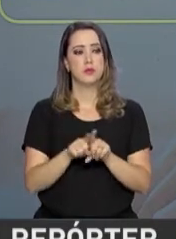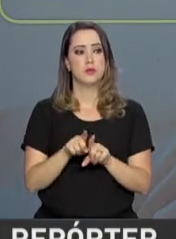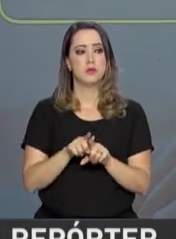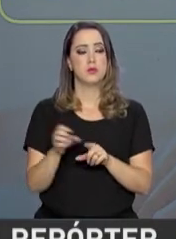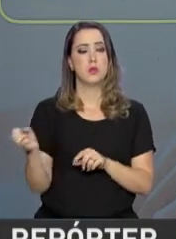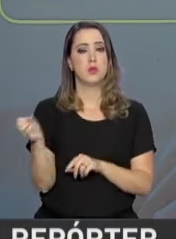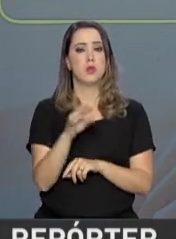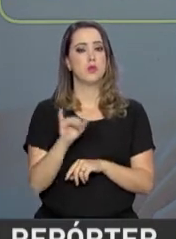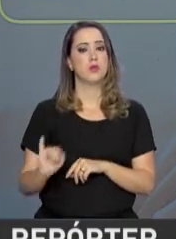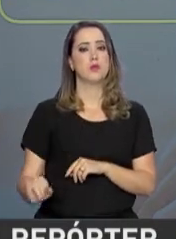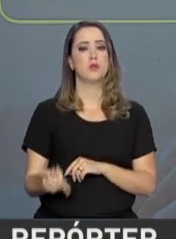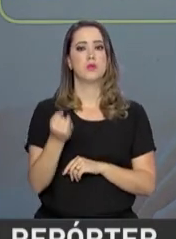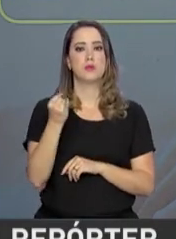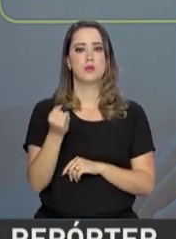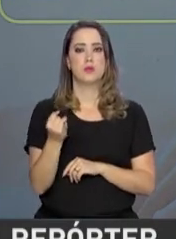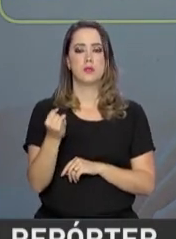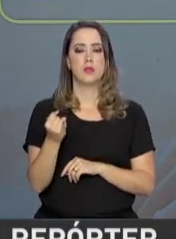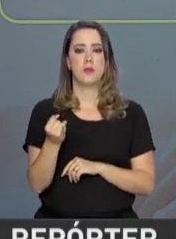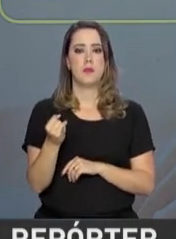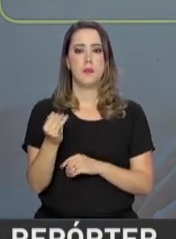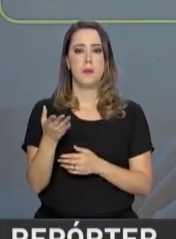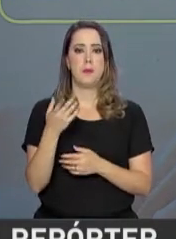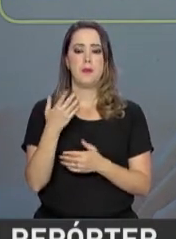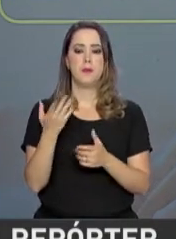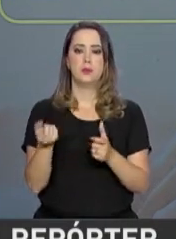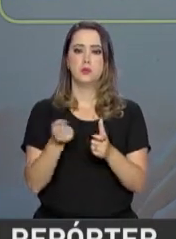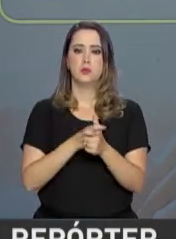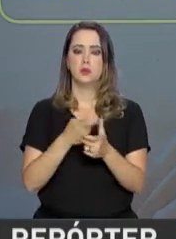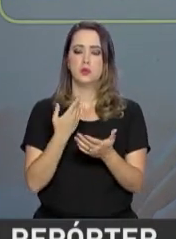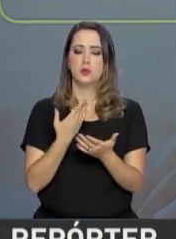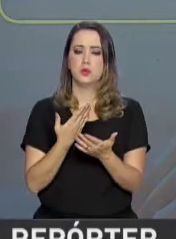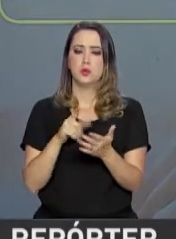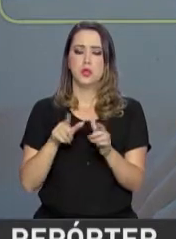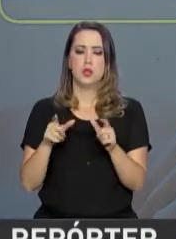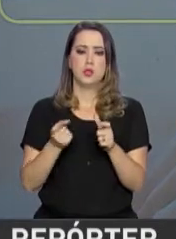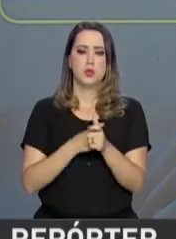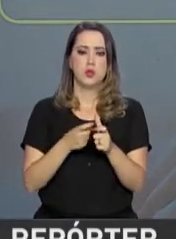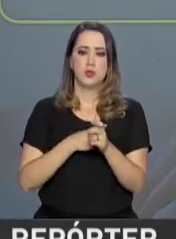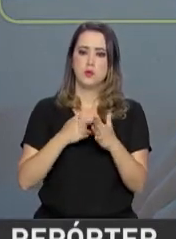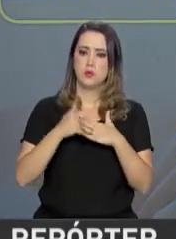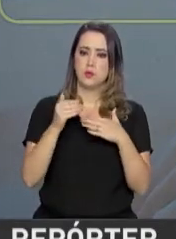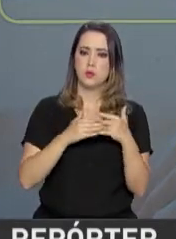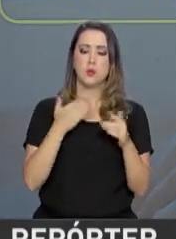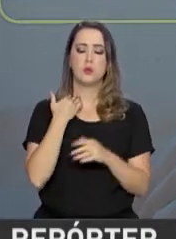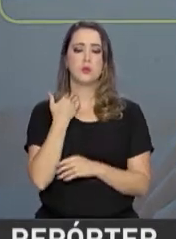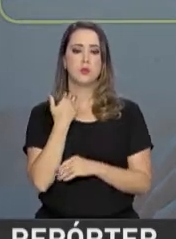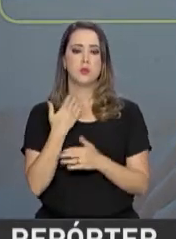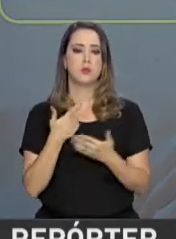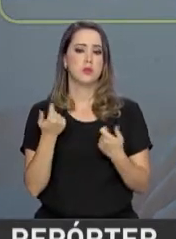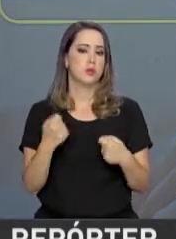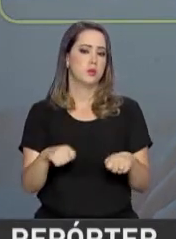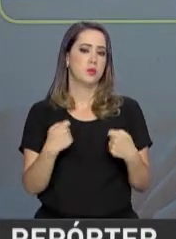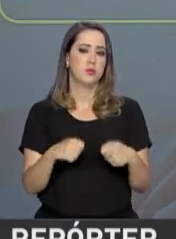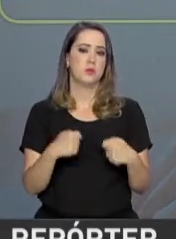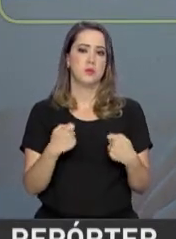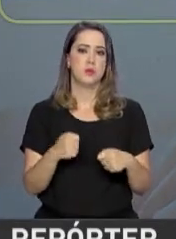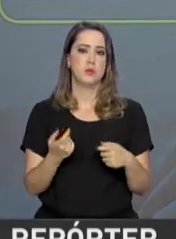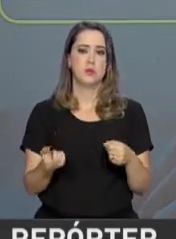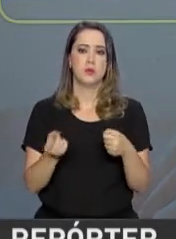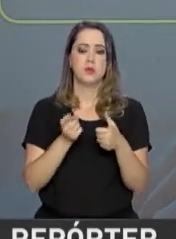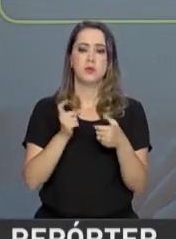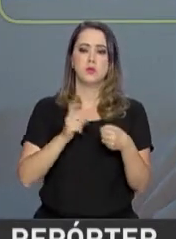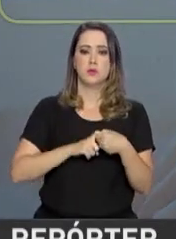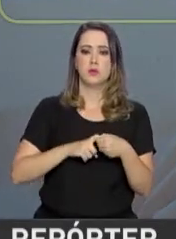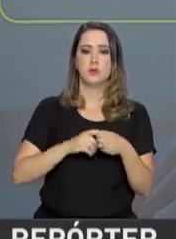nova chance de renegociar aquele débito que ele tem com alguma instituição não é sem necessariamente tem que ir ao